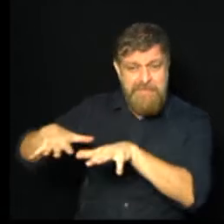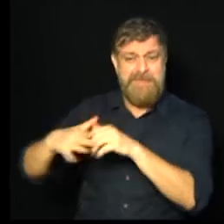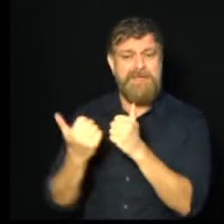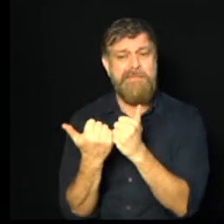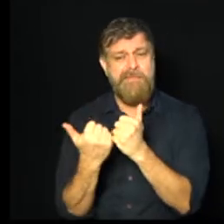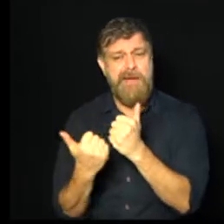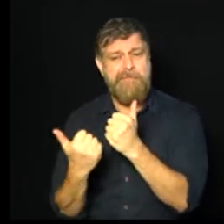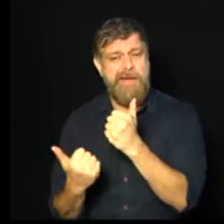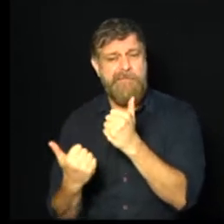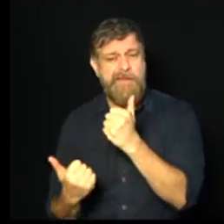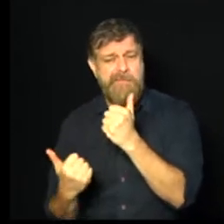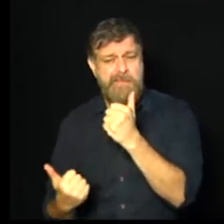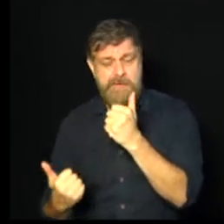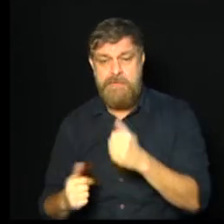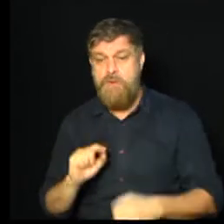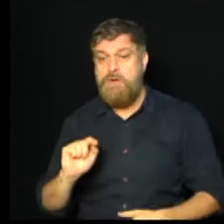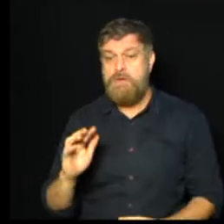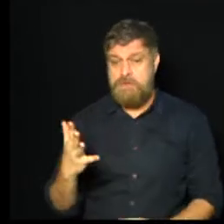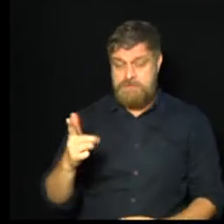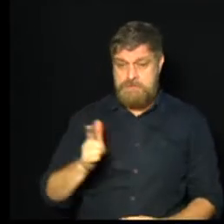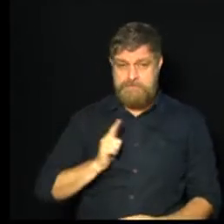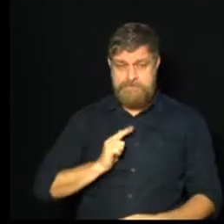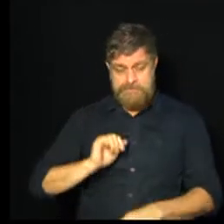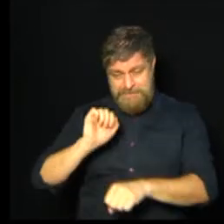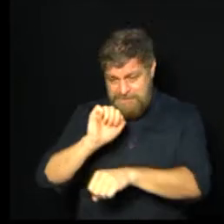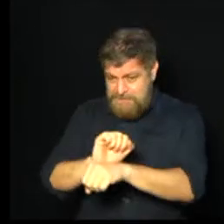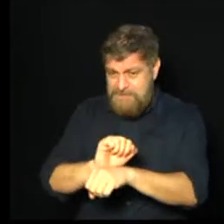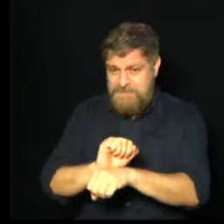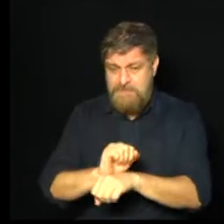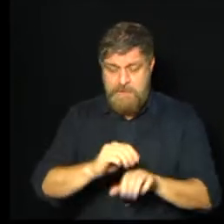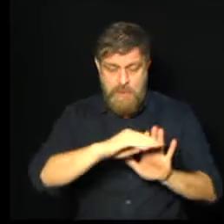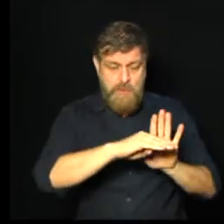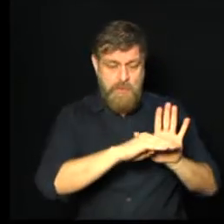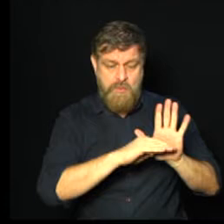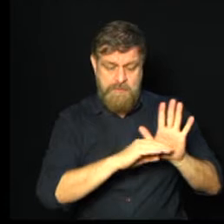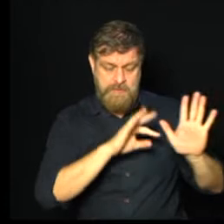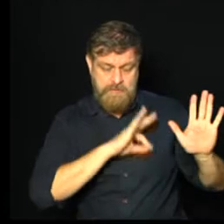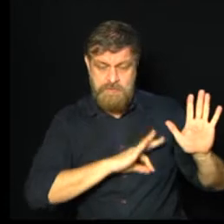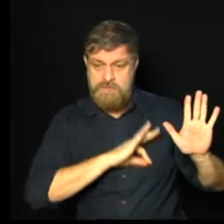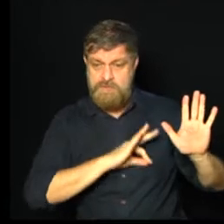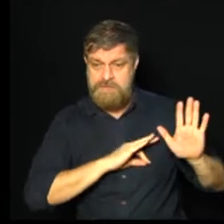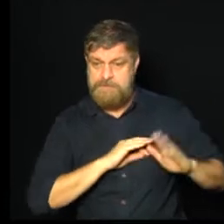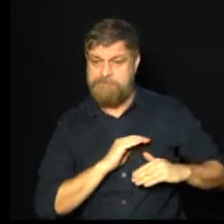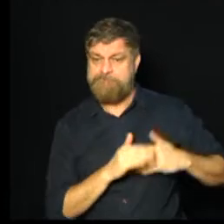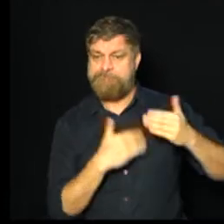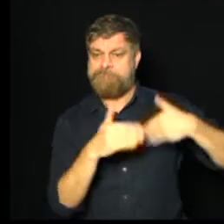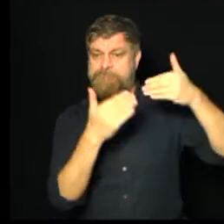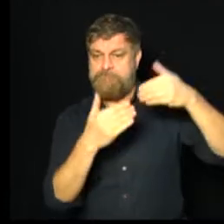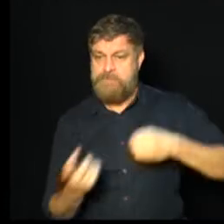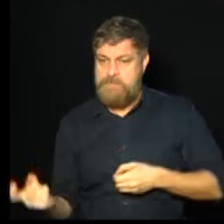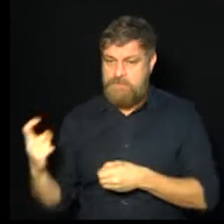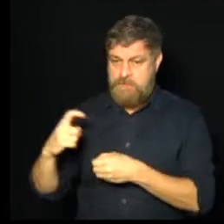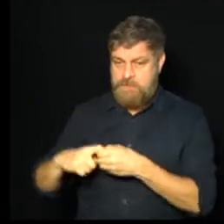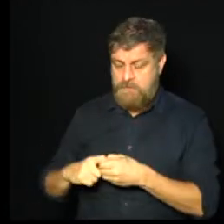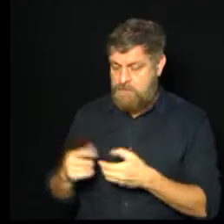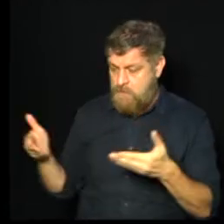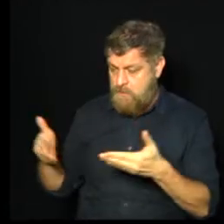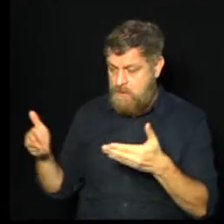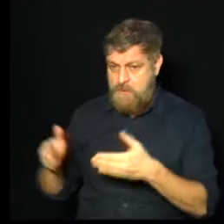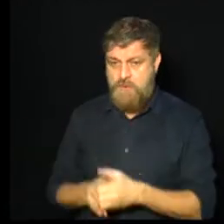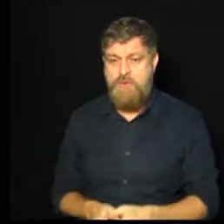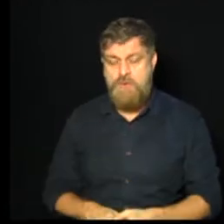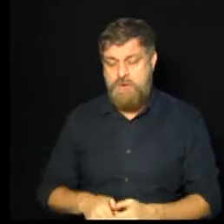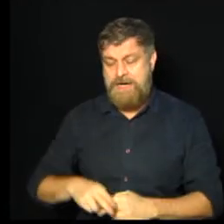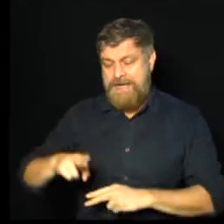pandemia, houve paralisação na elaboração do plano de carreira e salários, retomado agora em junho de 21, ora